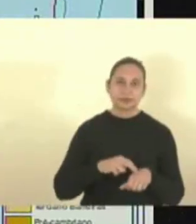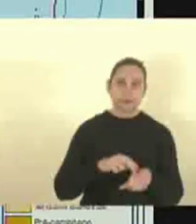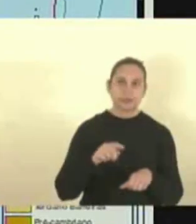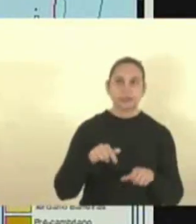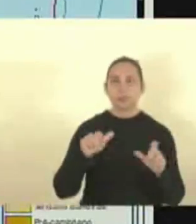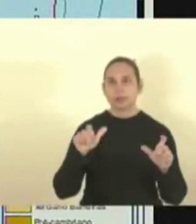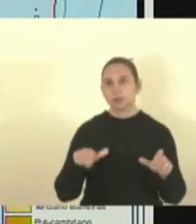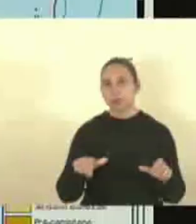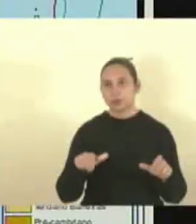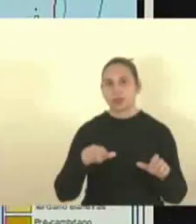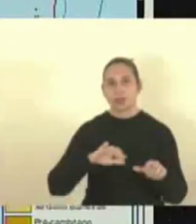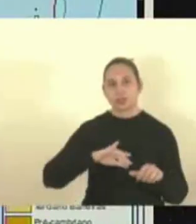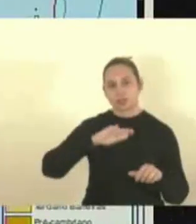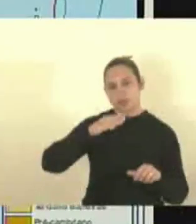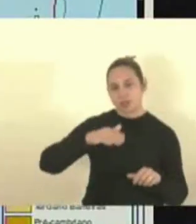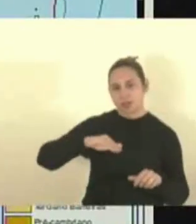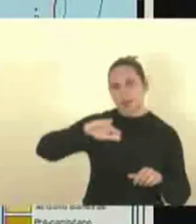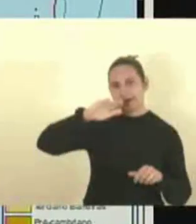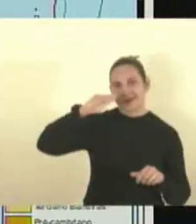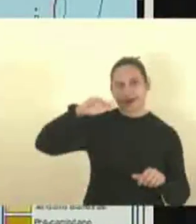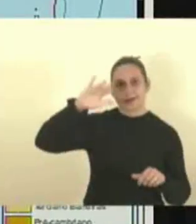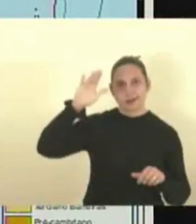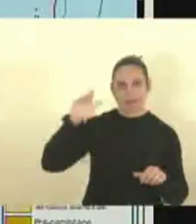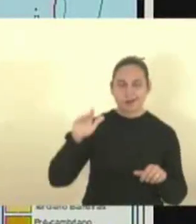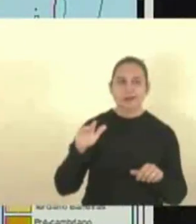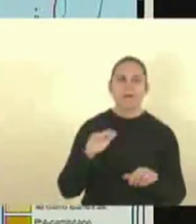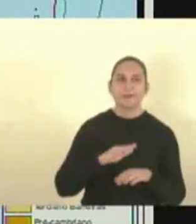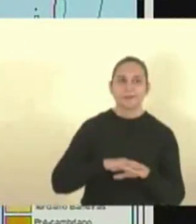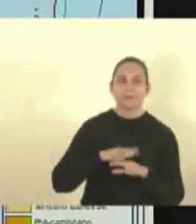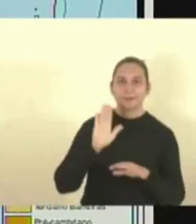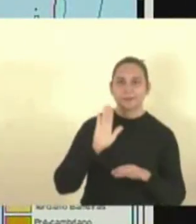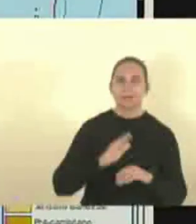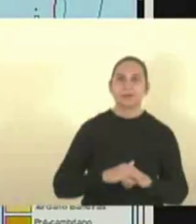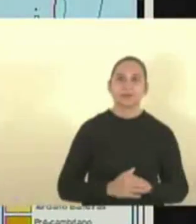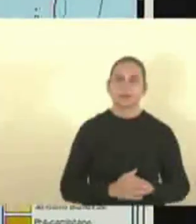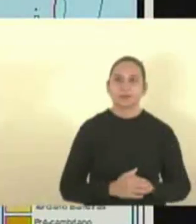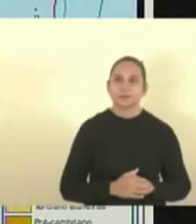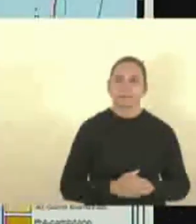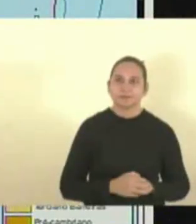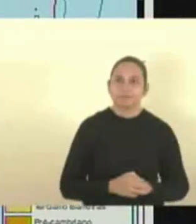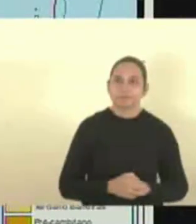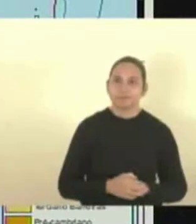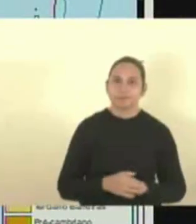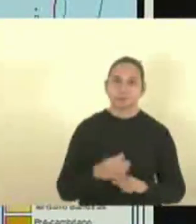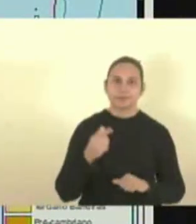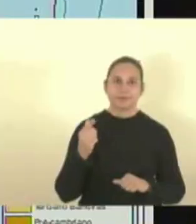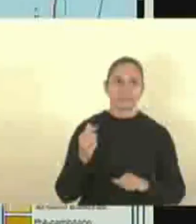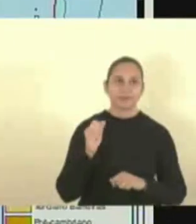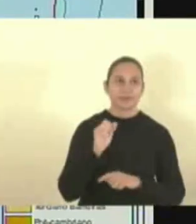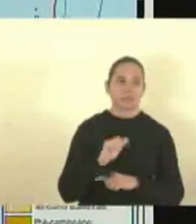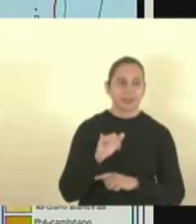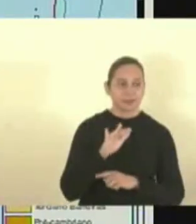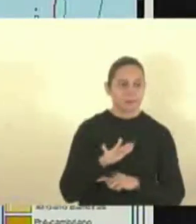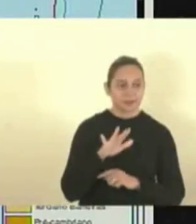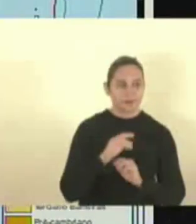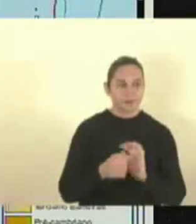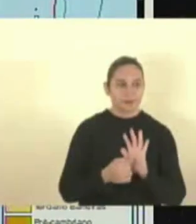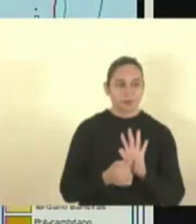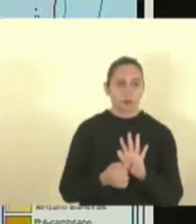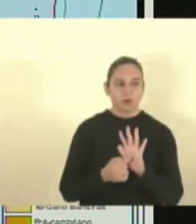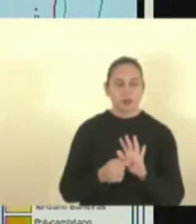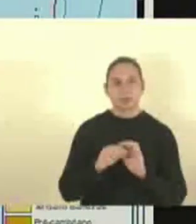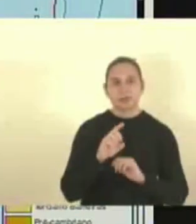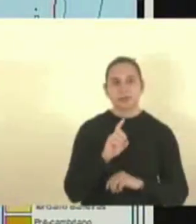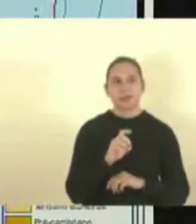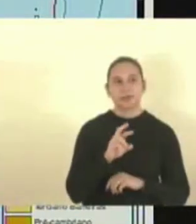mais elevadas, um pouquinho mais altas, né? Com maior elevação, né? Essa figura já mostra para a gente o sistema de drenagem,